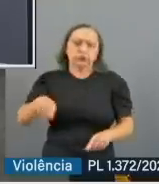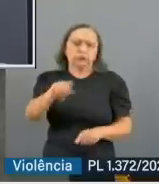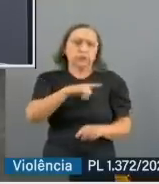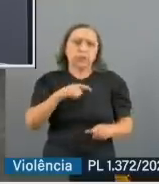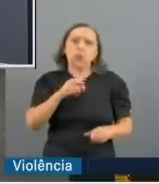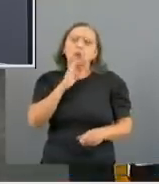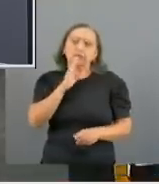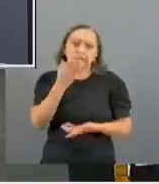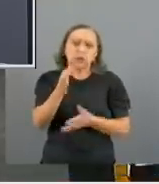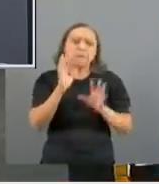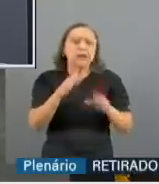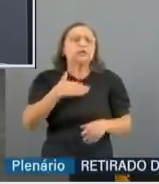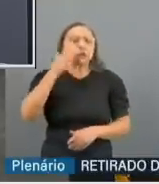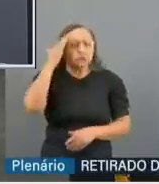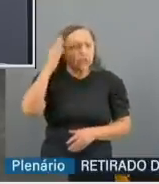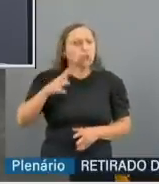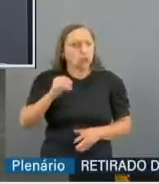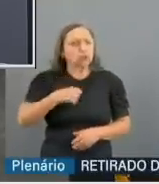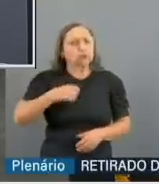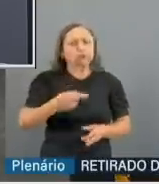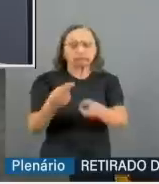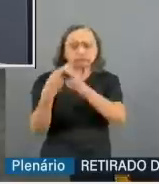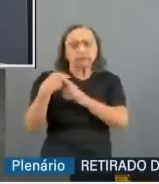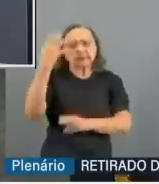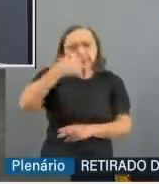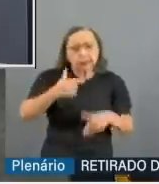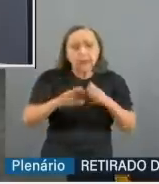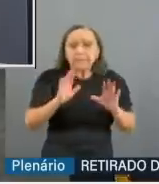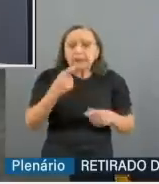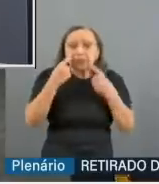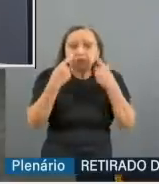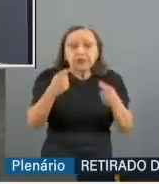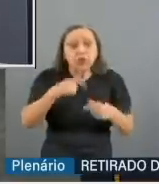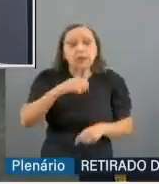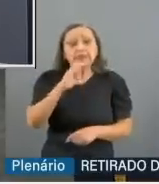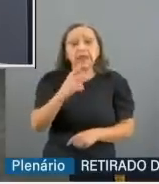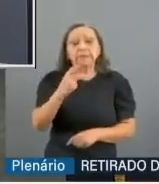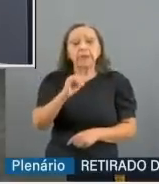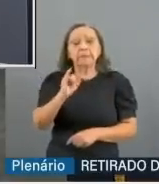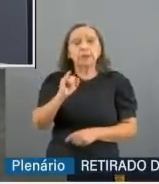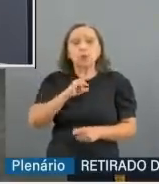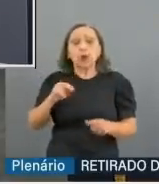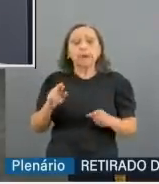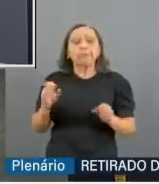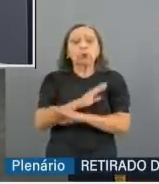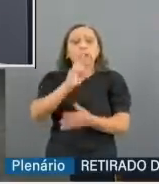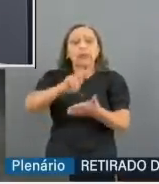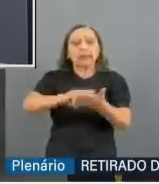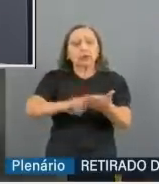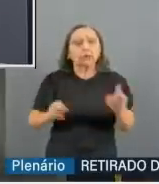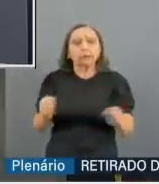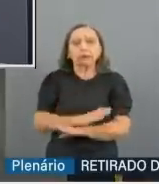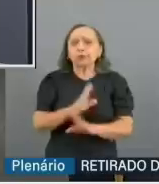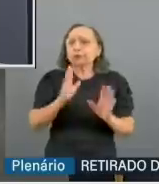de forma justa e equânime, também defendo aqui, pessoalmente, que se reveja a prisão de